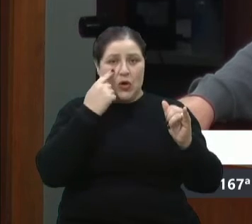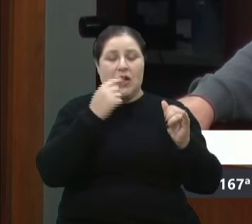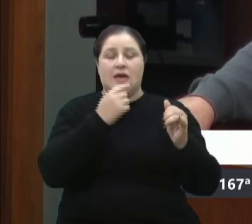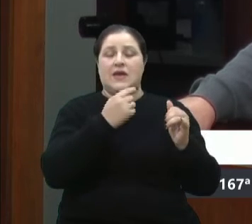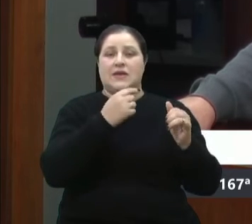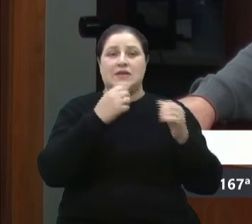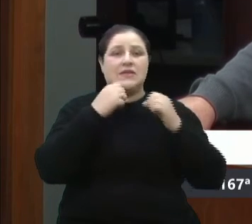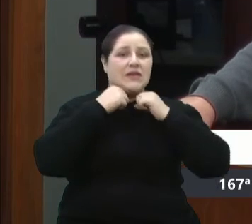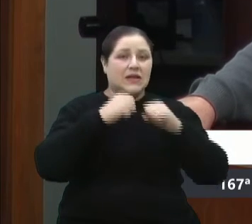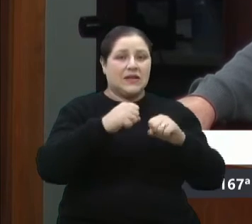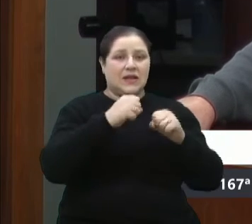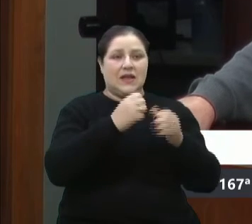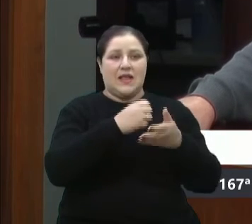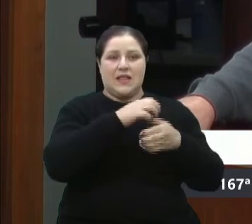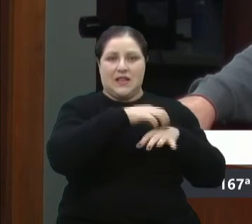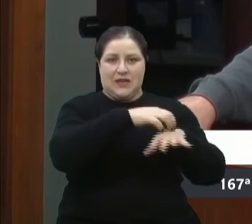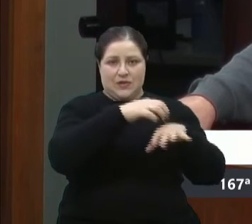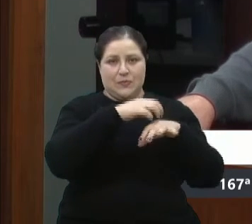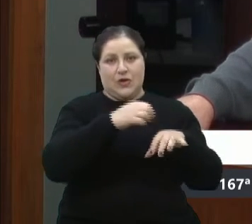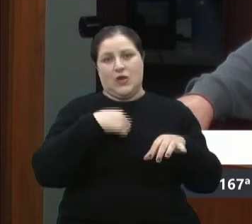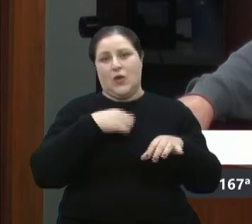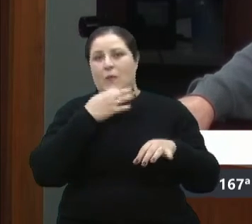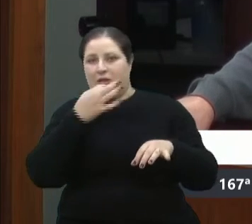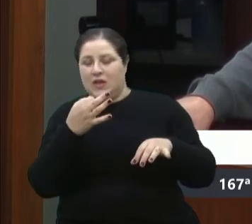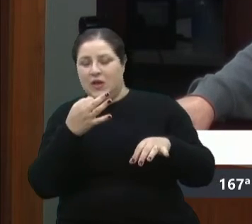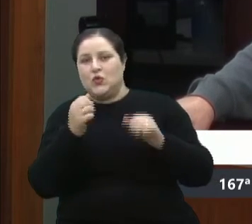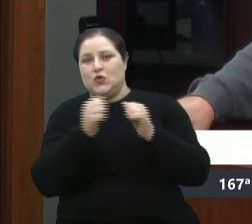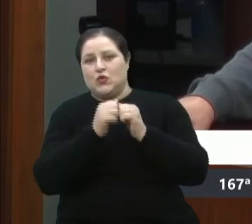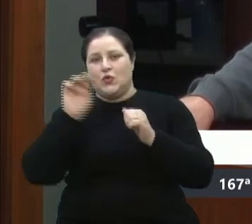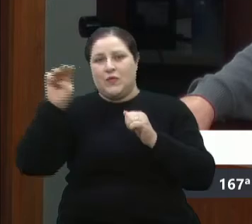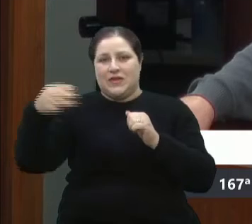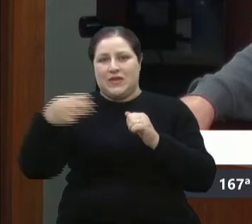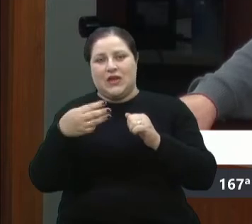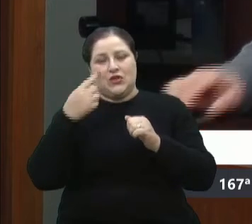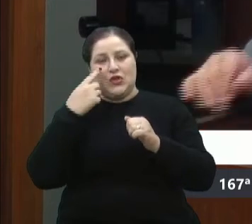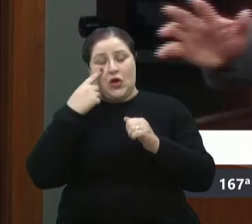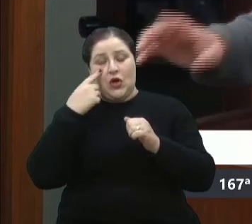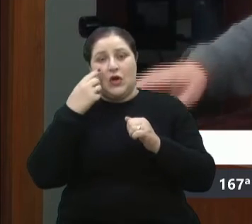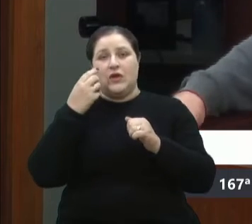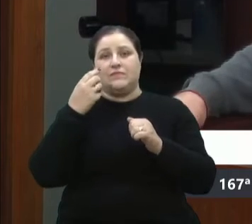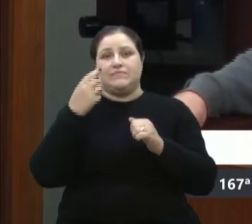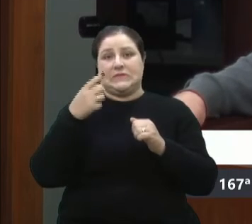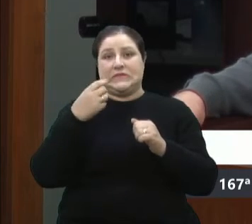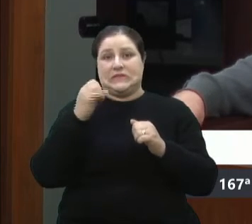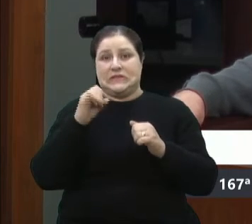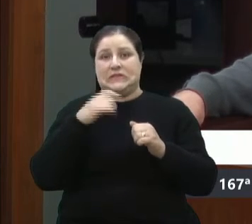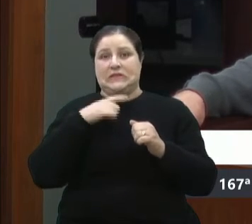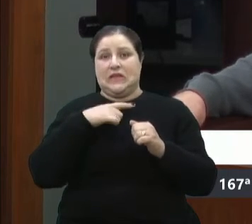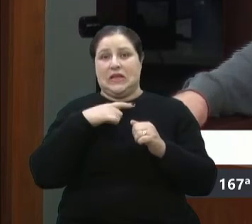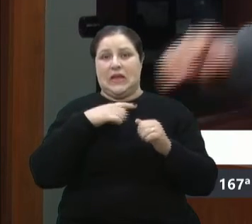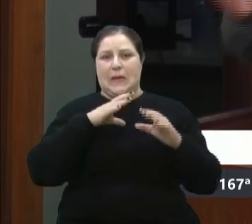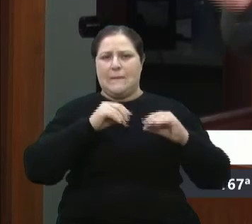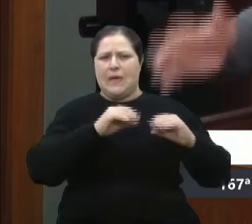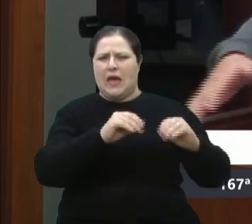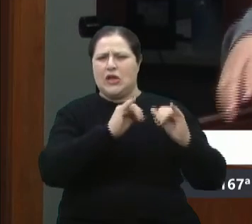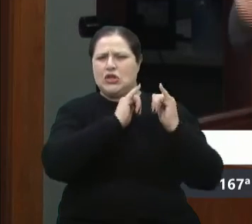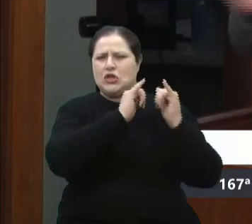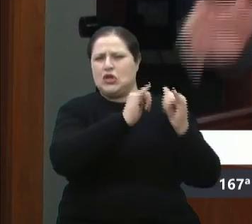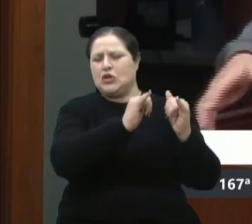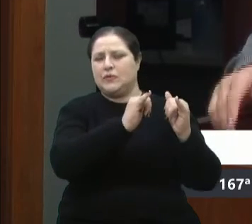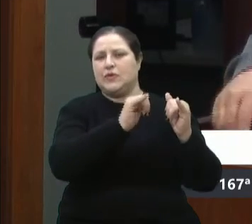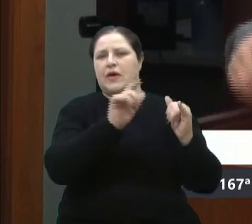Transporte, juntamente com a Avisat, quando mexer nos ônibus, mexa numa linha ou 2 só por vez. Uma na segunda,